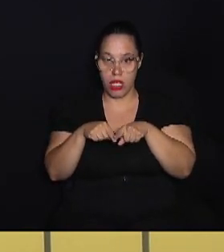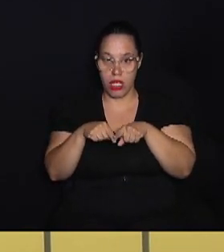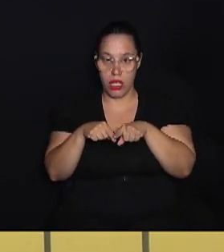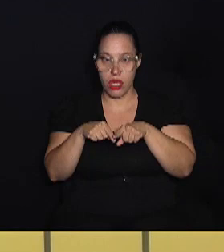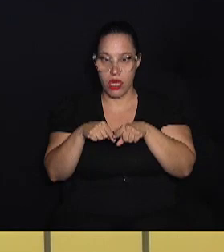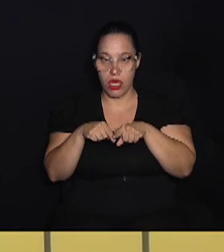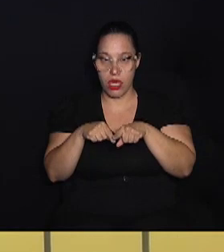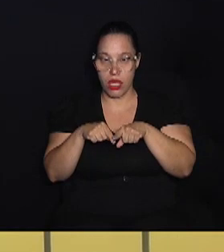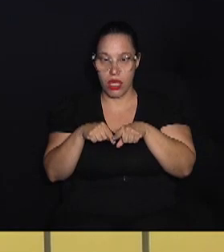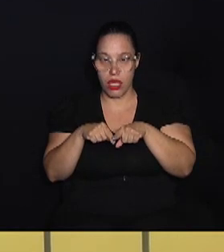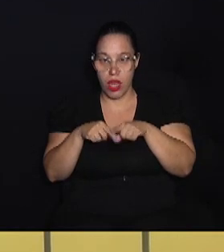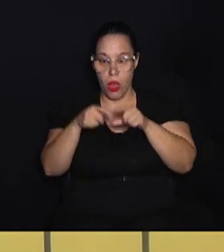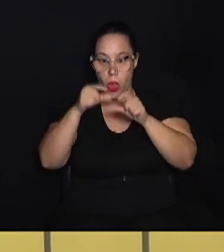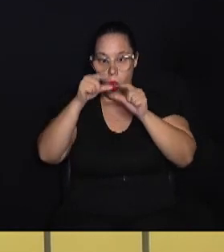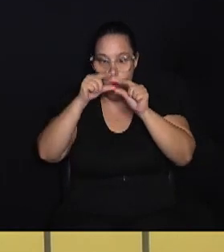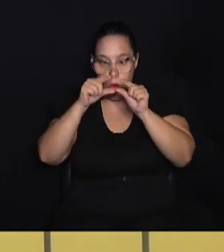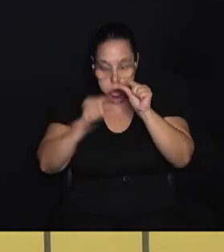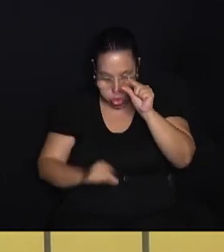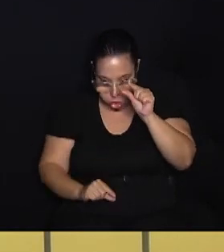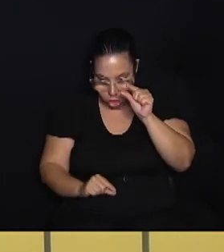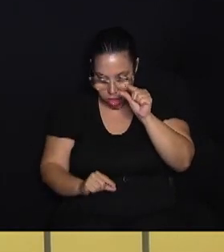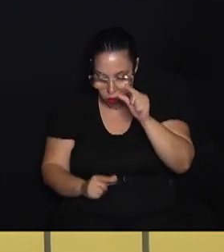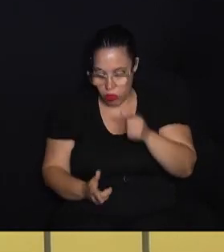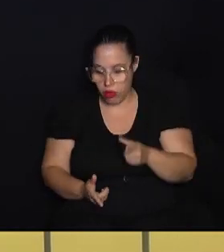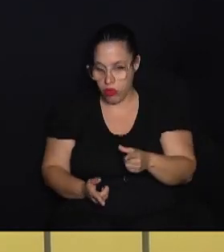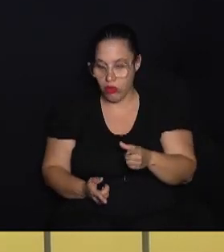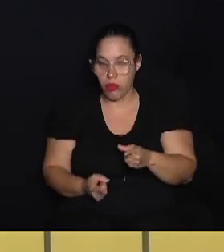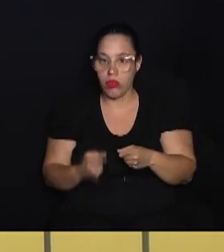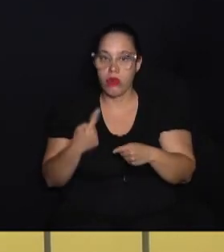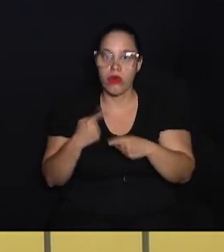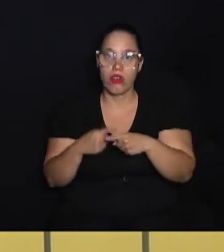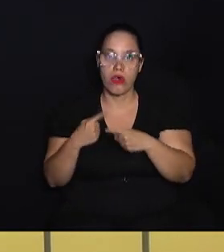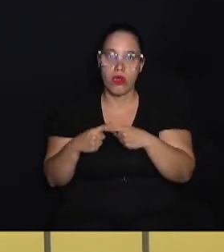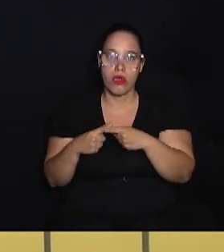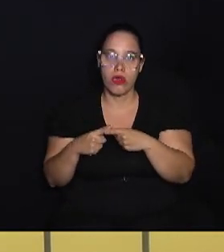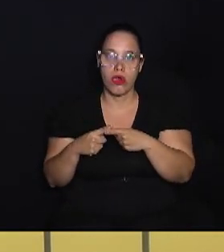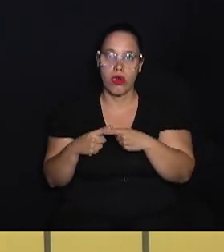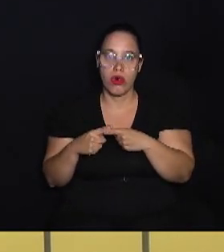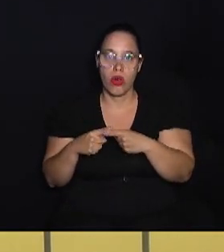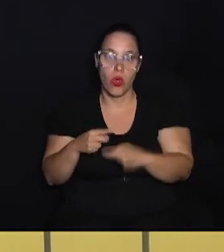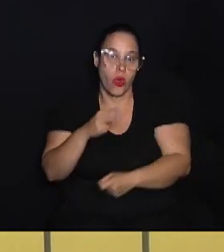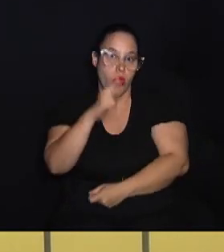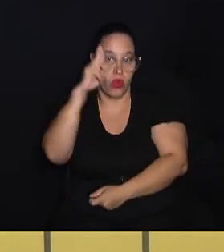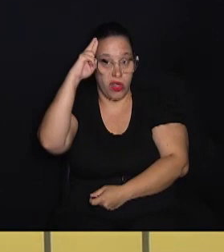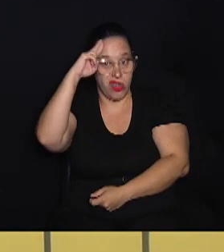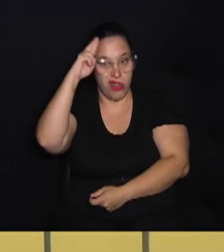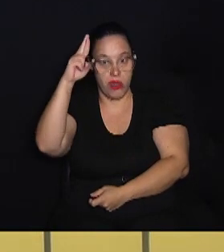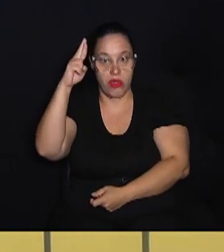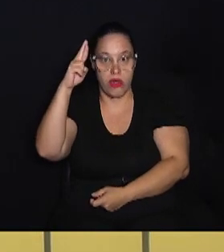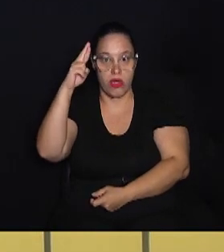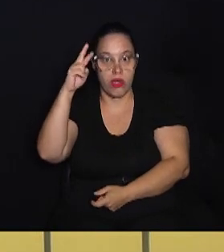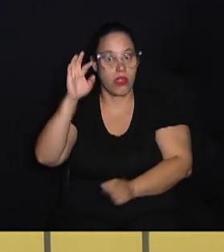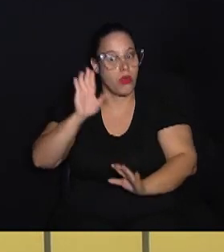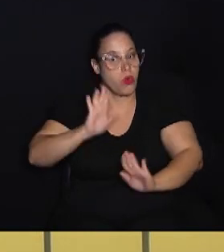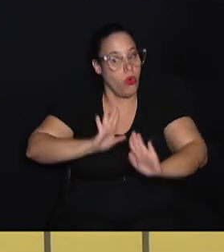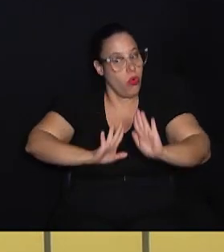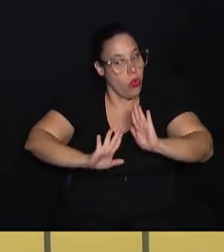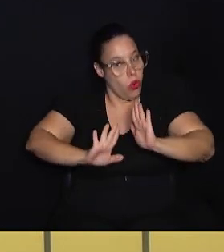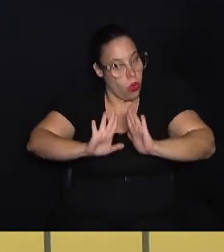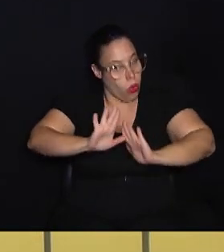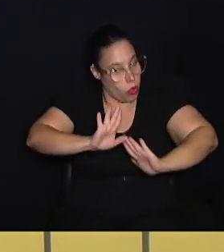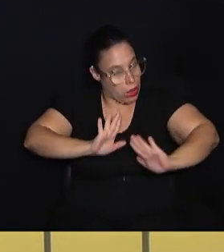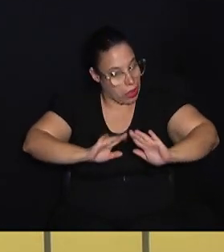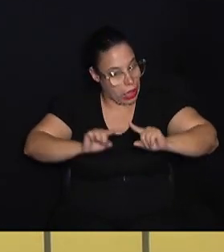caísse vertiginosamente, porque o proprietário começa a ter muito cuidado com aquela área.